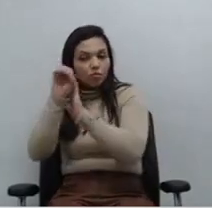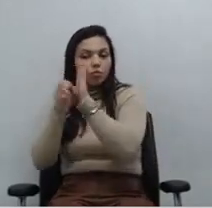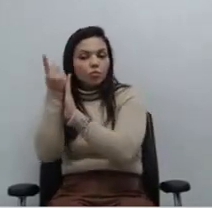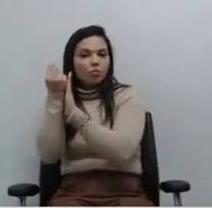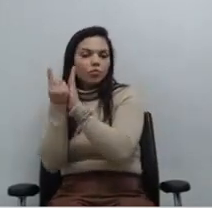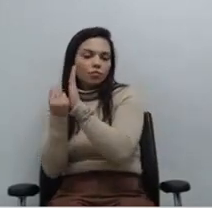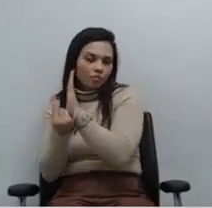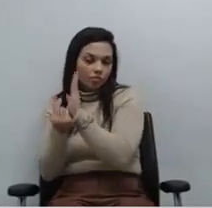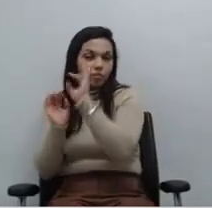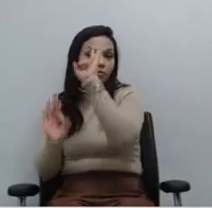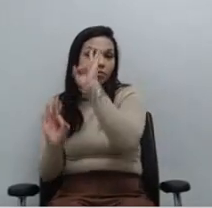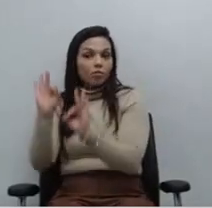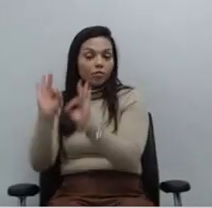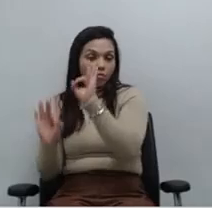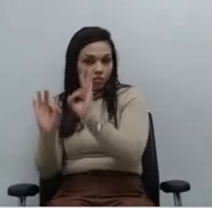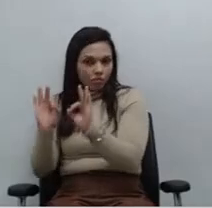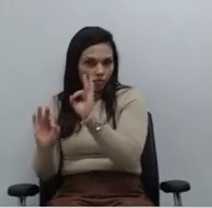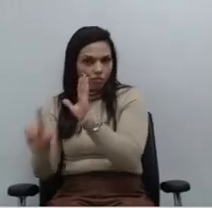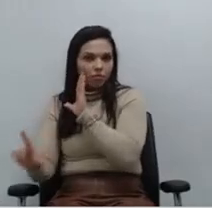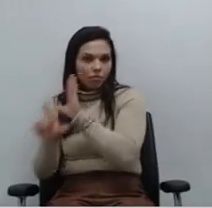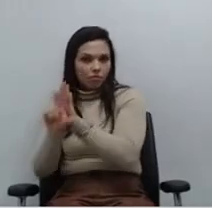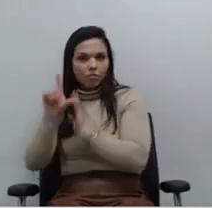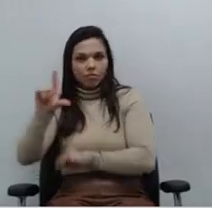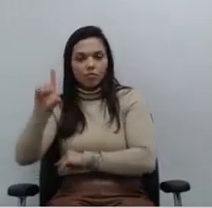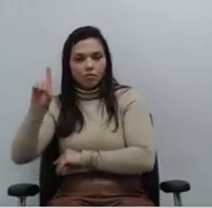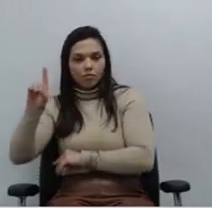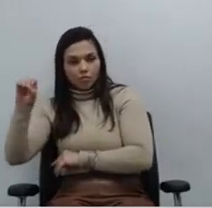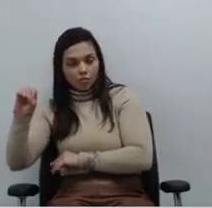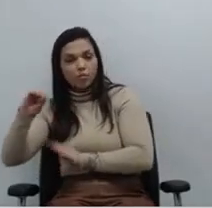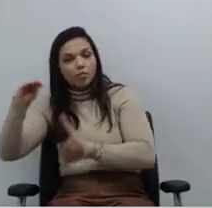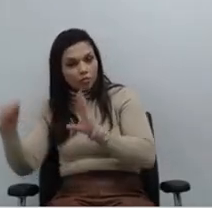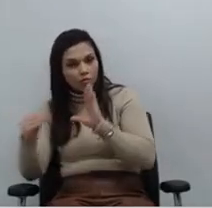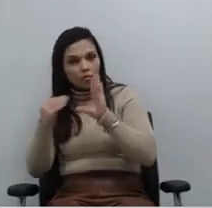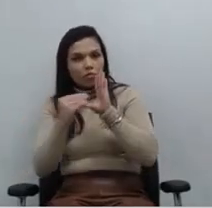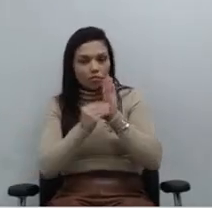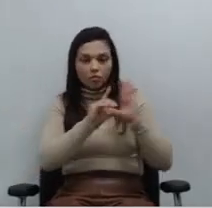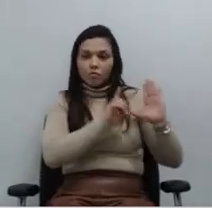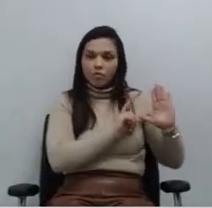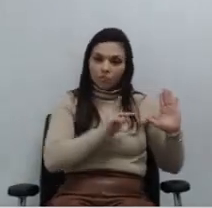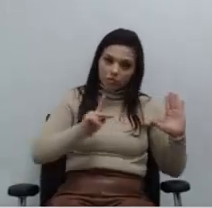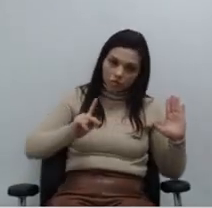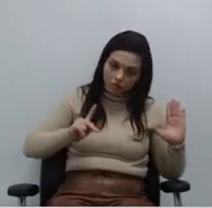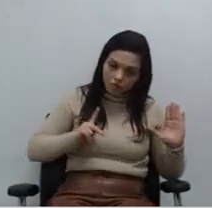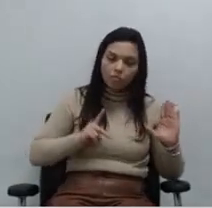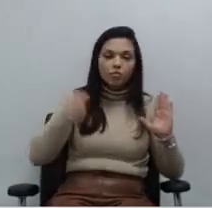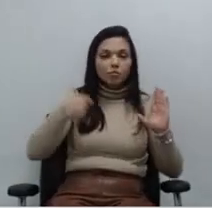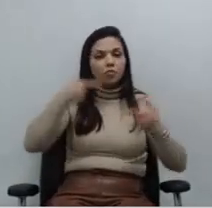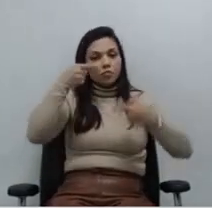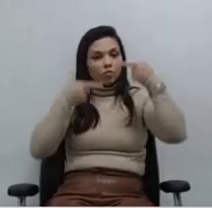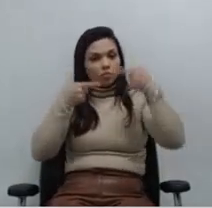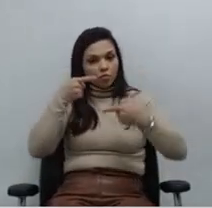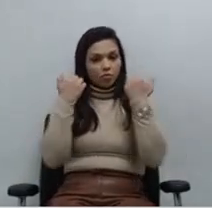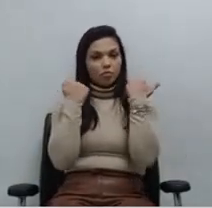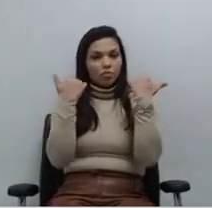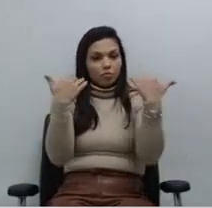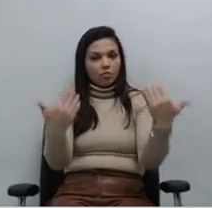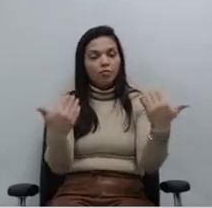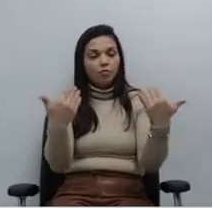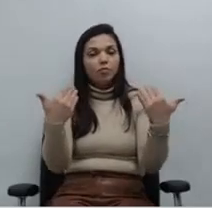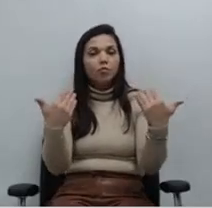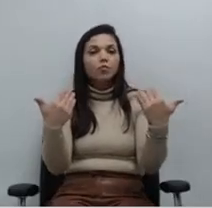próprio projeto de lei, né, de LDO de 2025 inclui a importância da Defensoria incorporar as discussões que foram feitas nas audiências